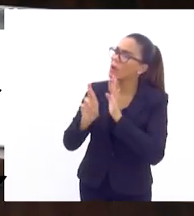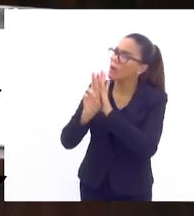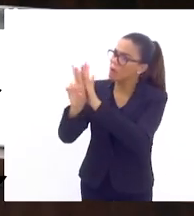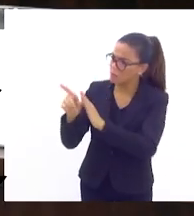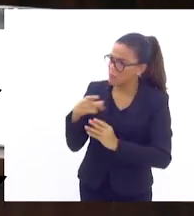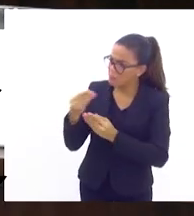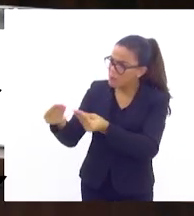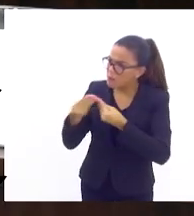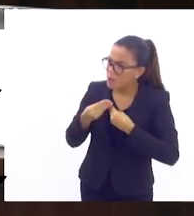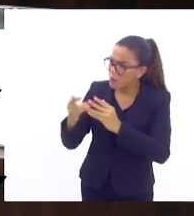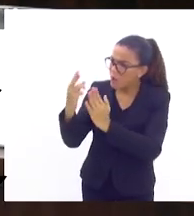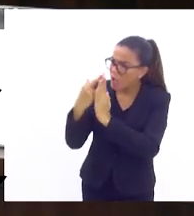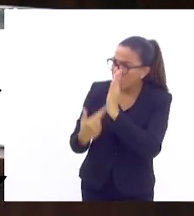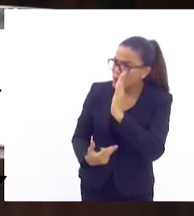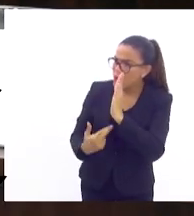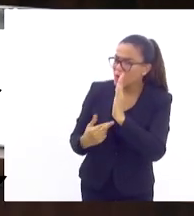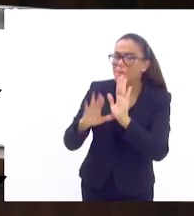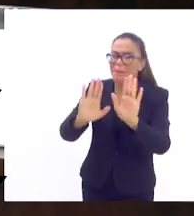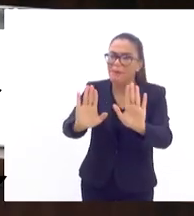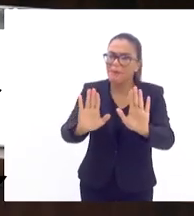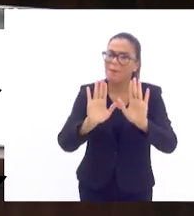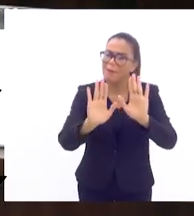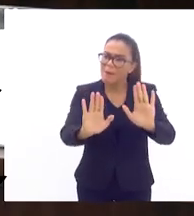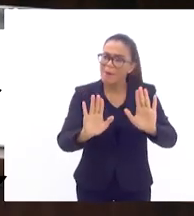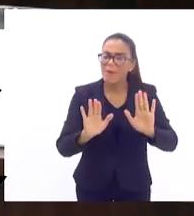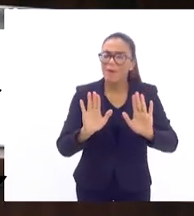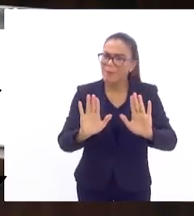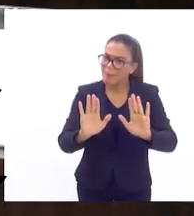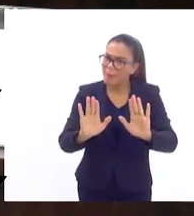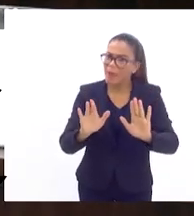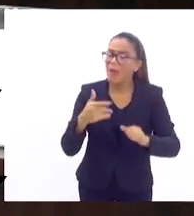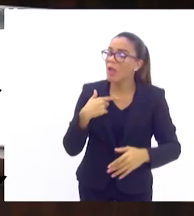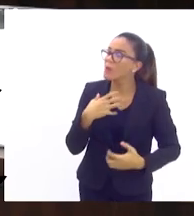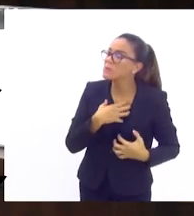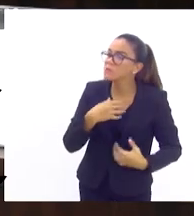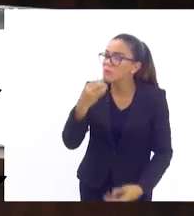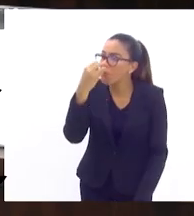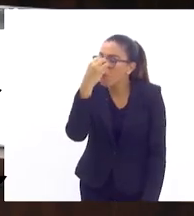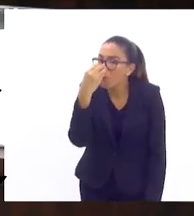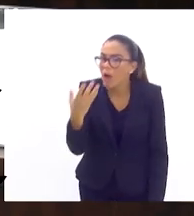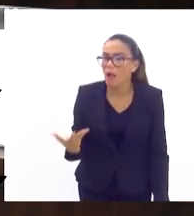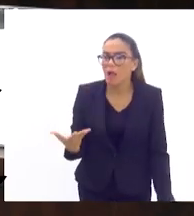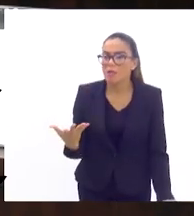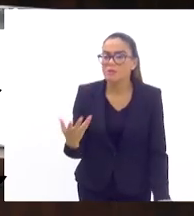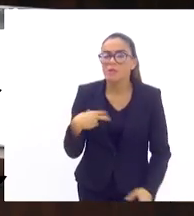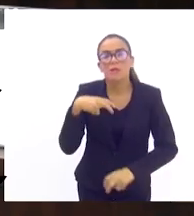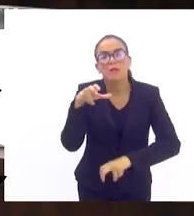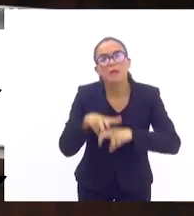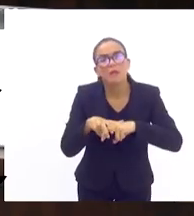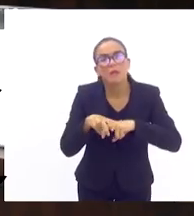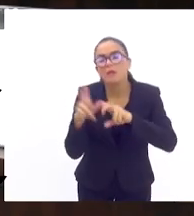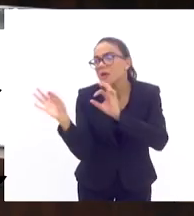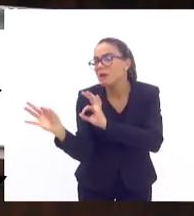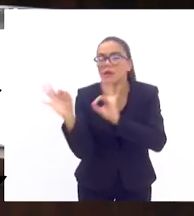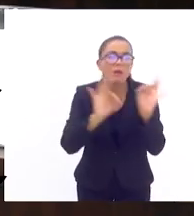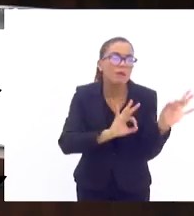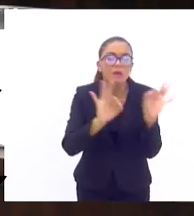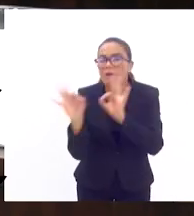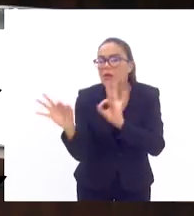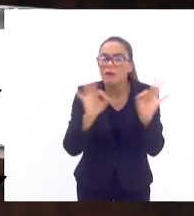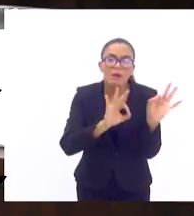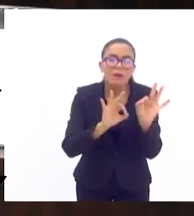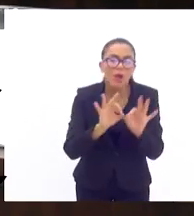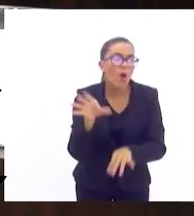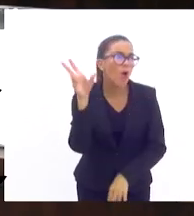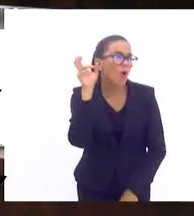esse relatório aqui? Ele vai falar daqui a pouco, Renato. Vai é porque assim, fica, eu me sinto um palhaço sentado aqui, escutando aqui